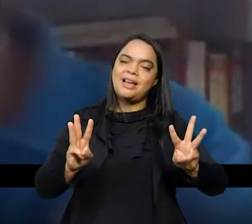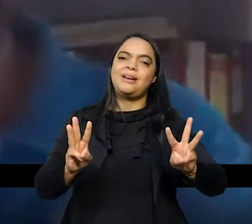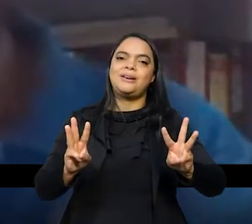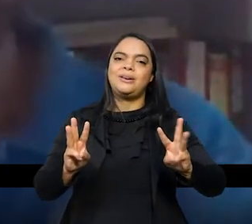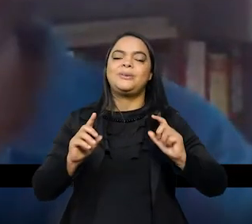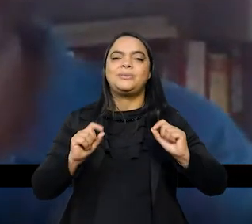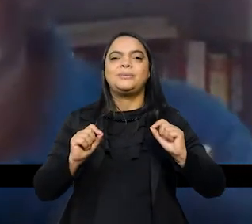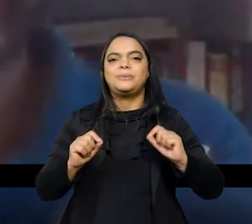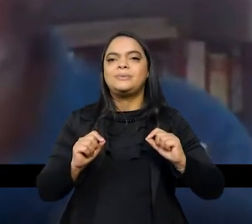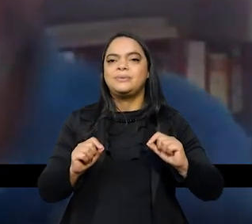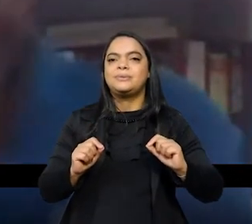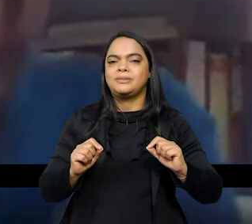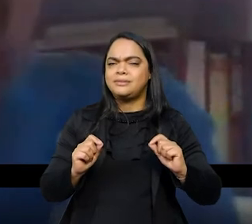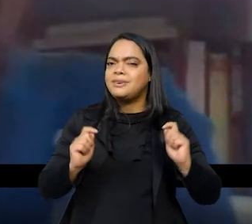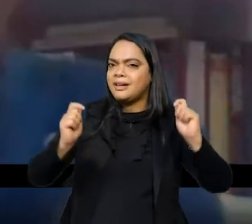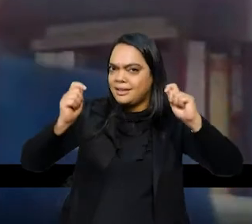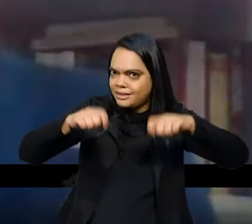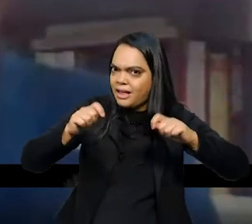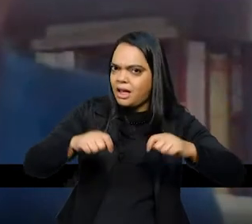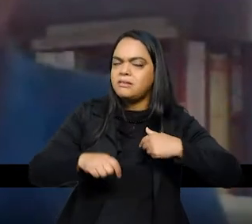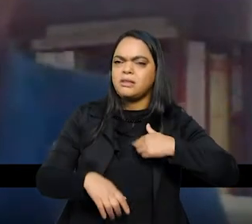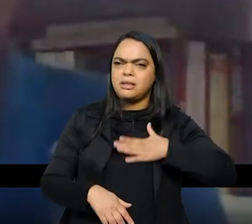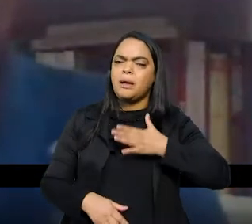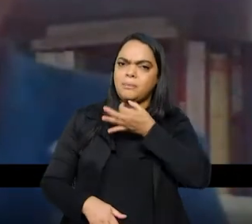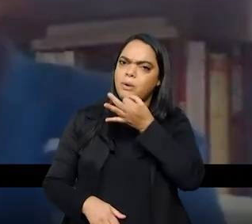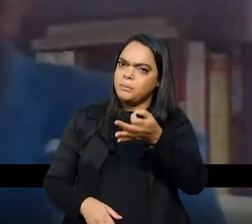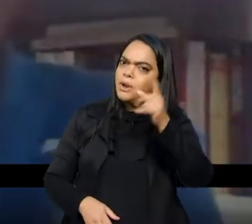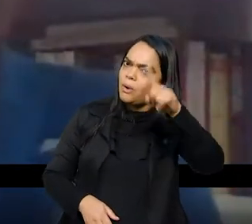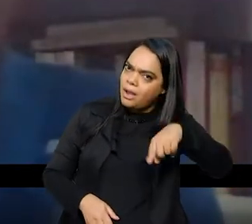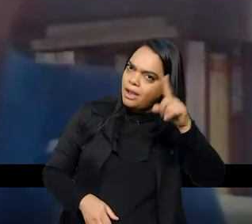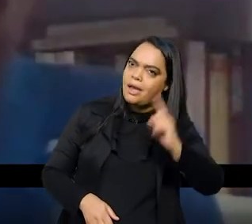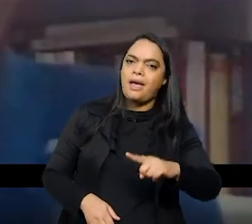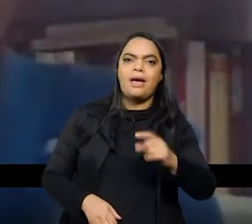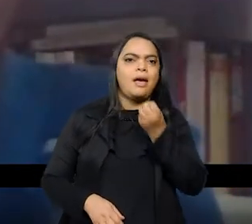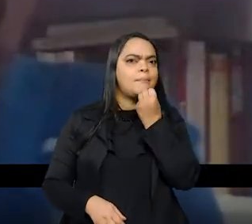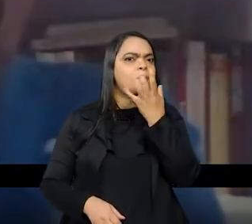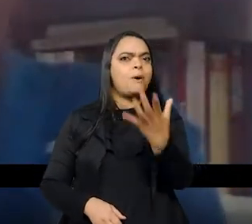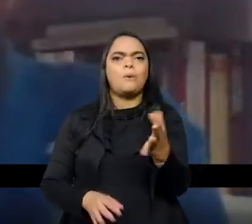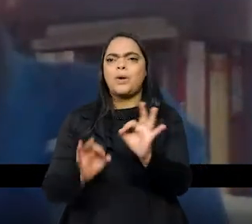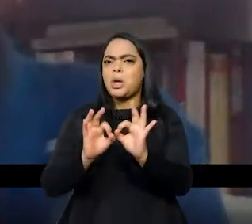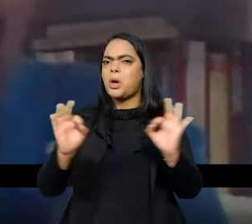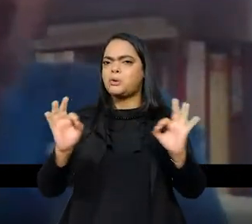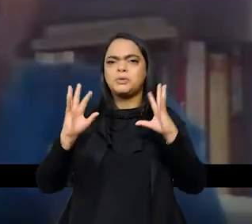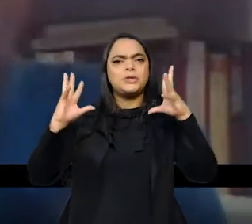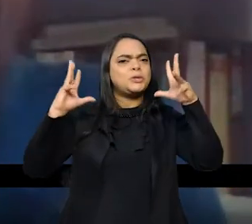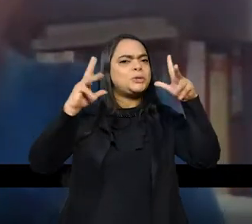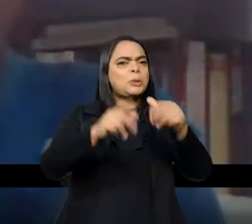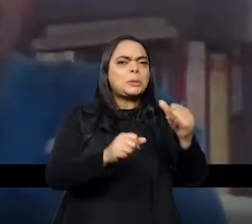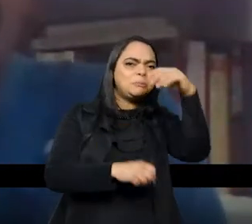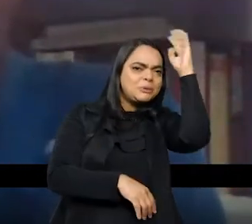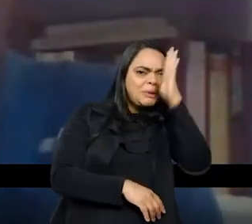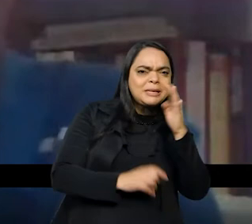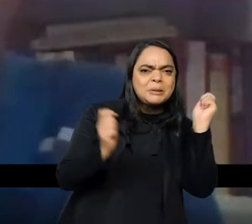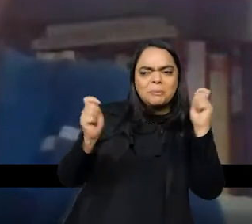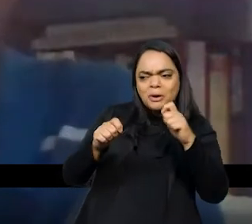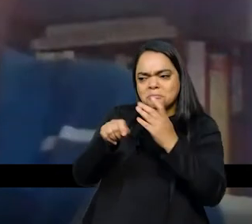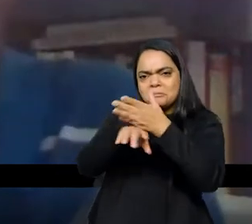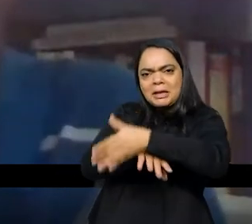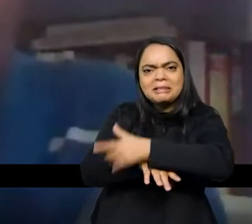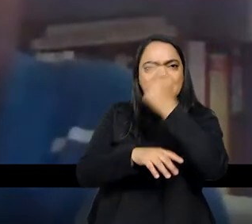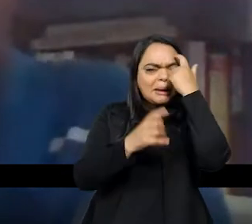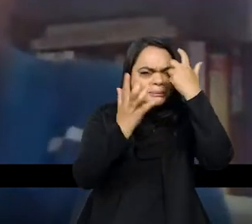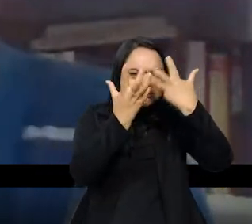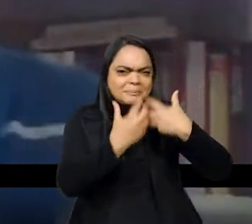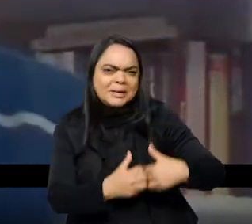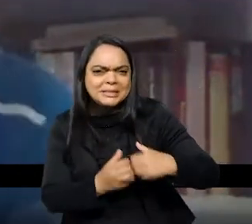pode ser, não, eu acredito que já vai ser um canal para isso, né? Onde todo mundo no Brasil pode acessar, pode pensar, pode colaborar, não sei como estão